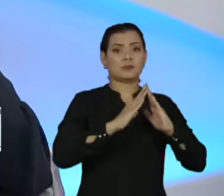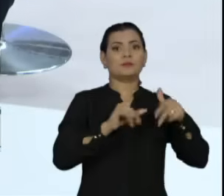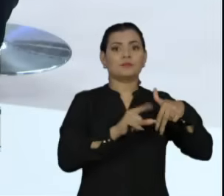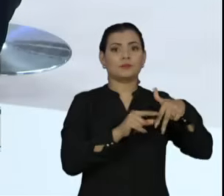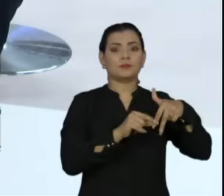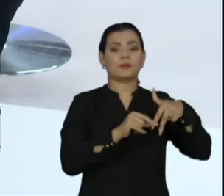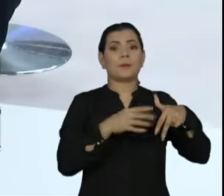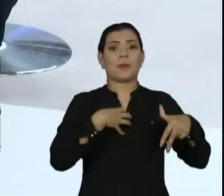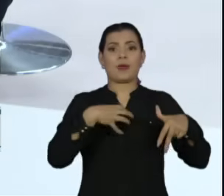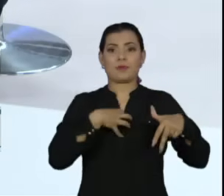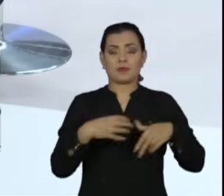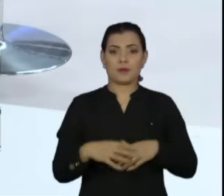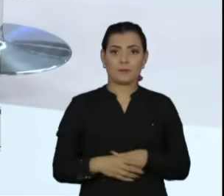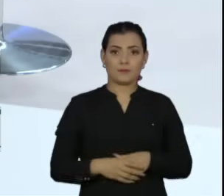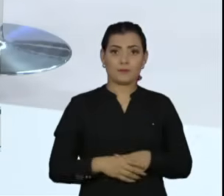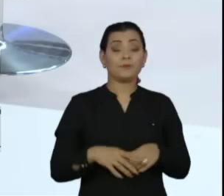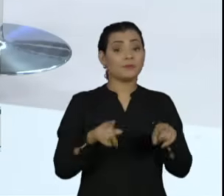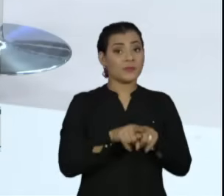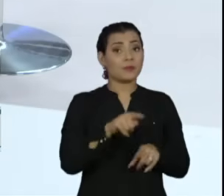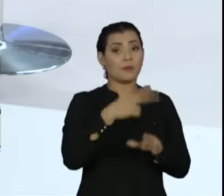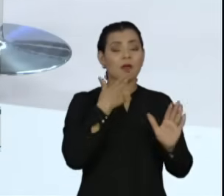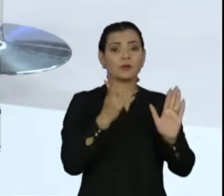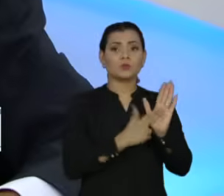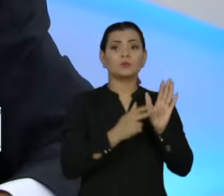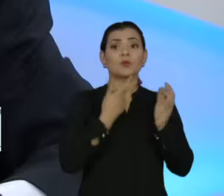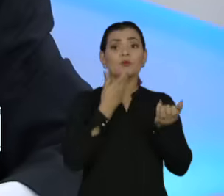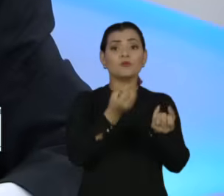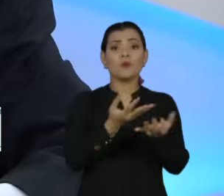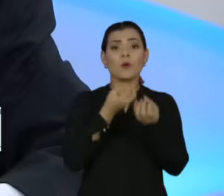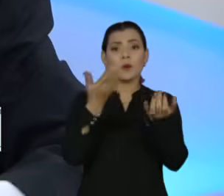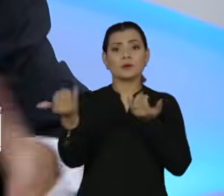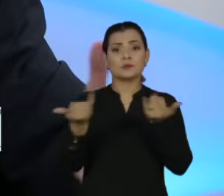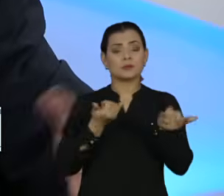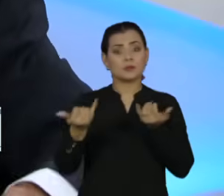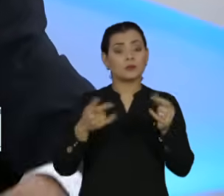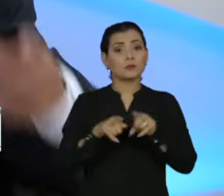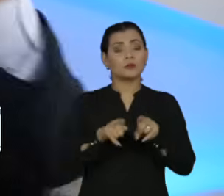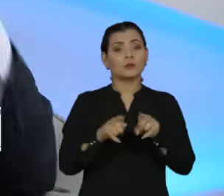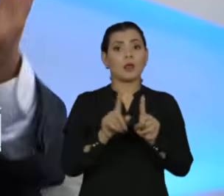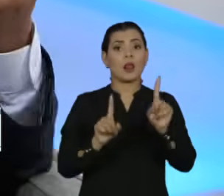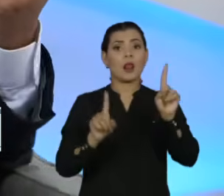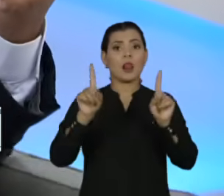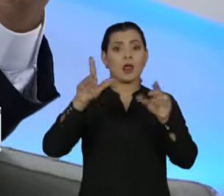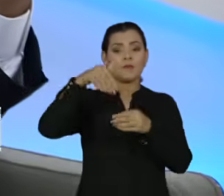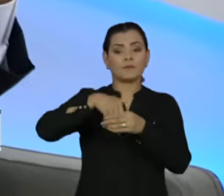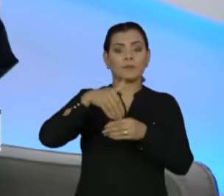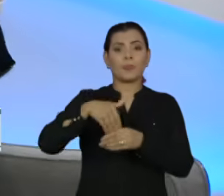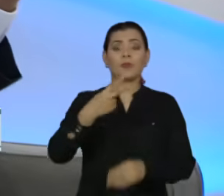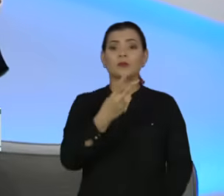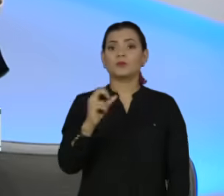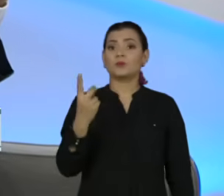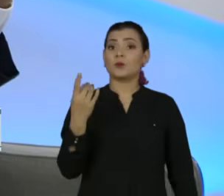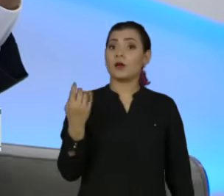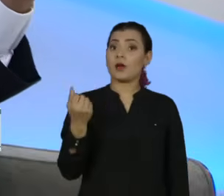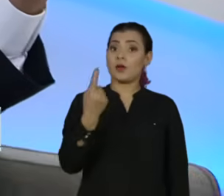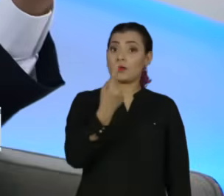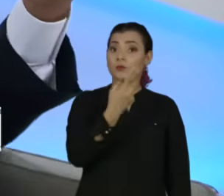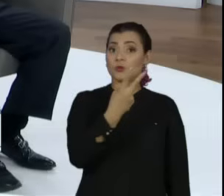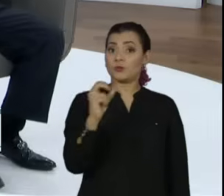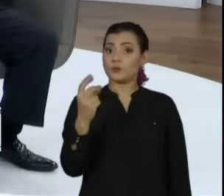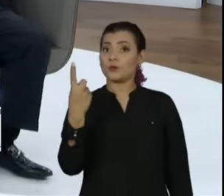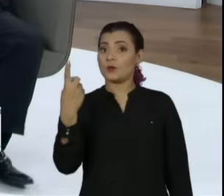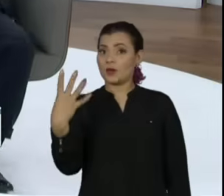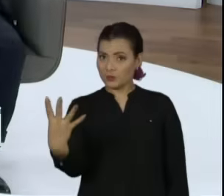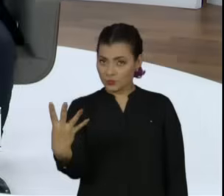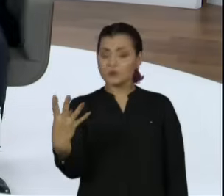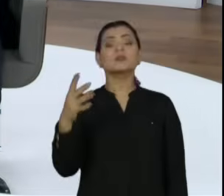Bahia. O consultor também revelou informações de bastidores da corrida eleitoral de 2014, quando a presidente